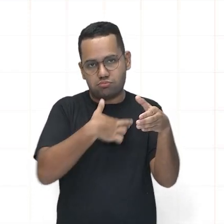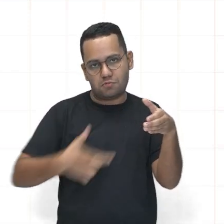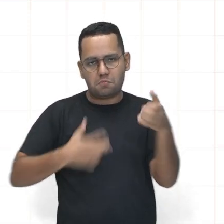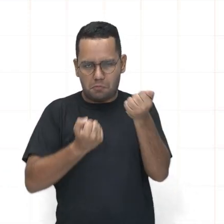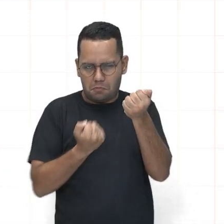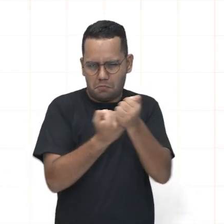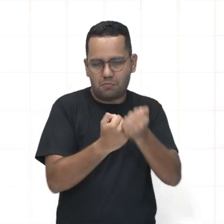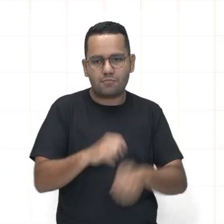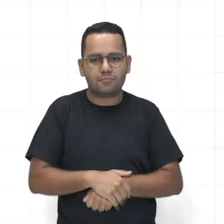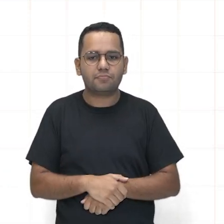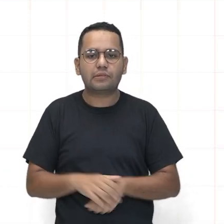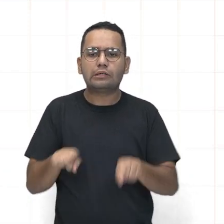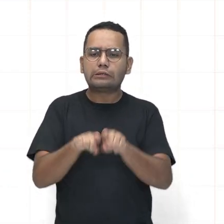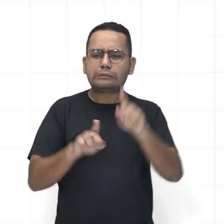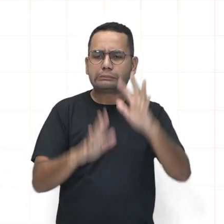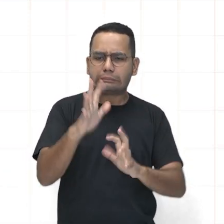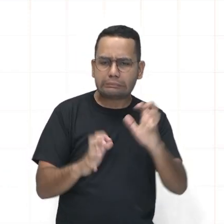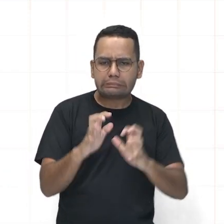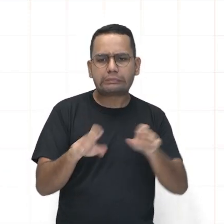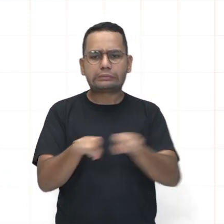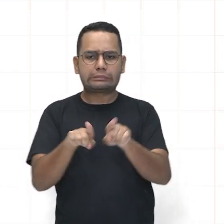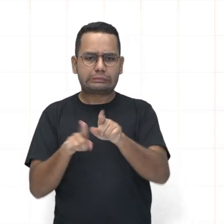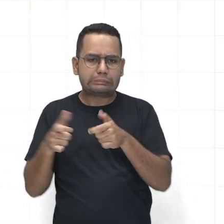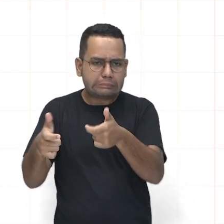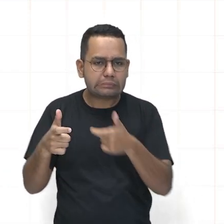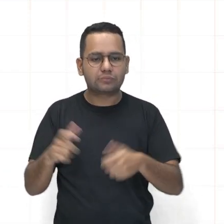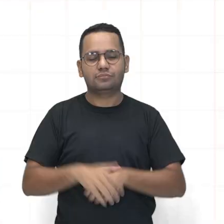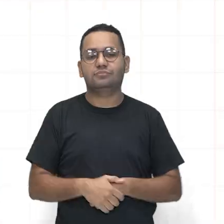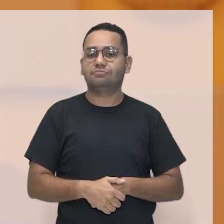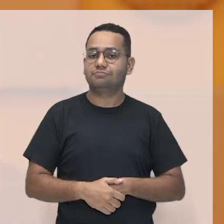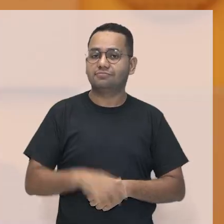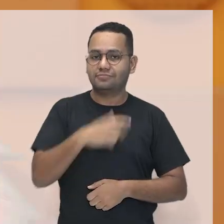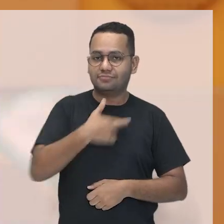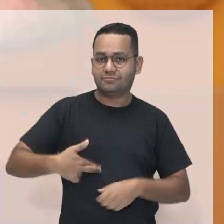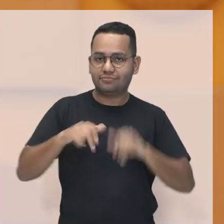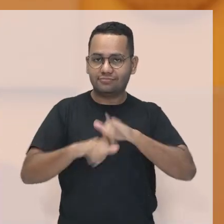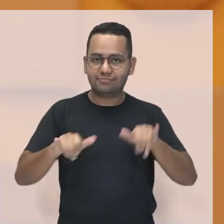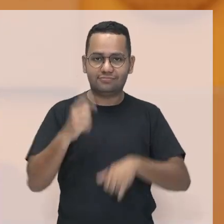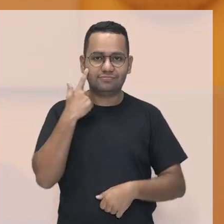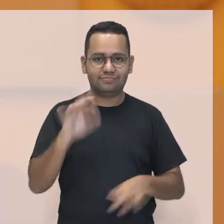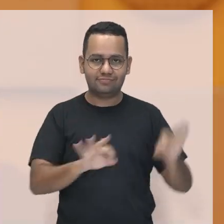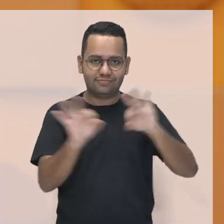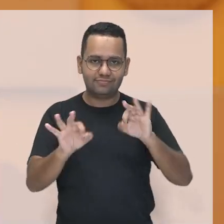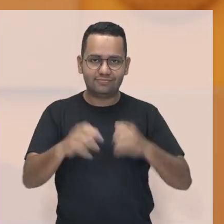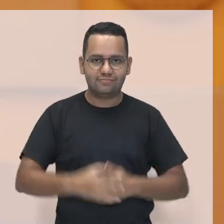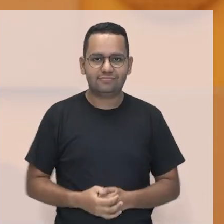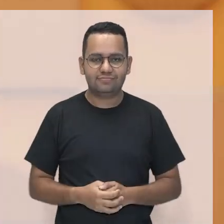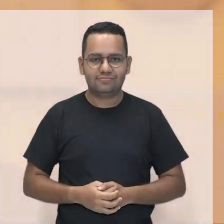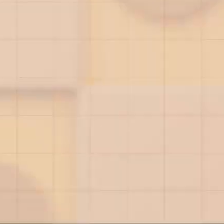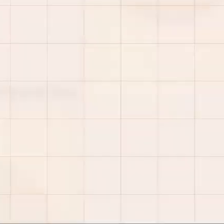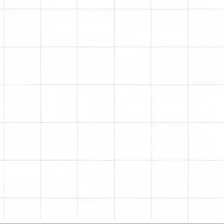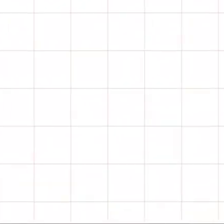republicanos, tensões e disputas, a proclamação da República. Vamos à nossa aula?